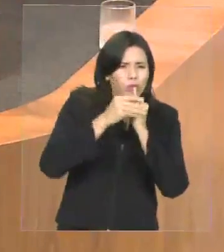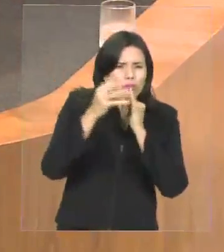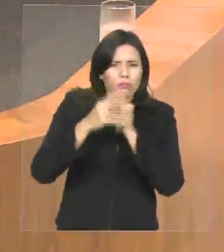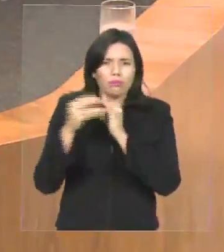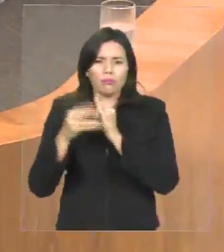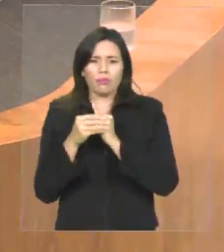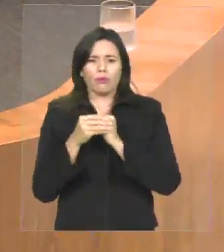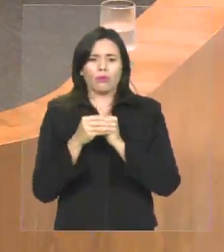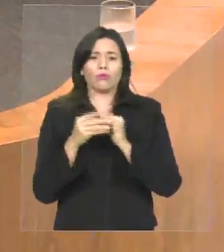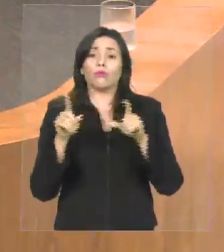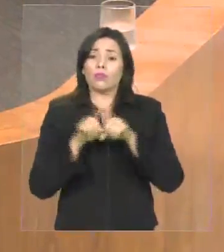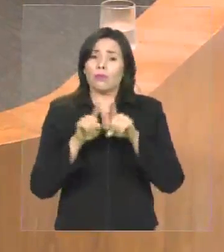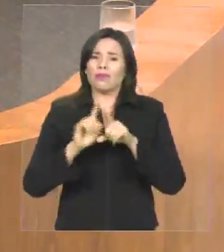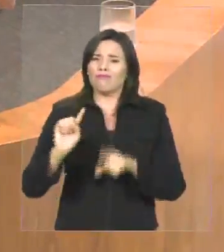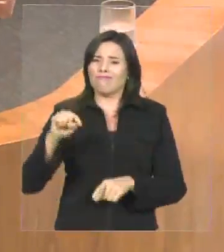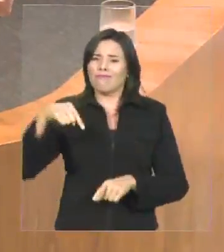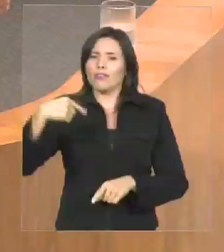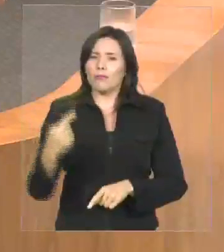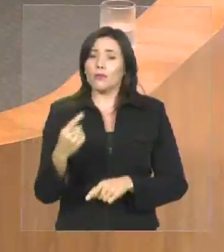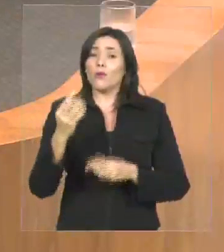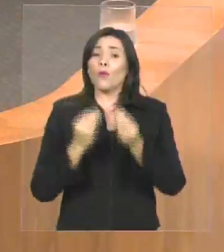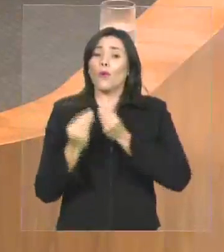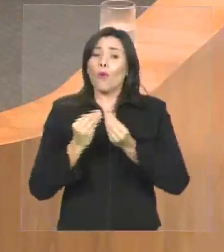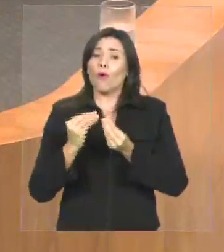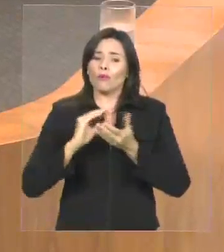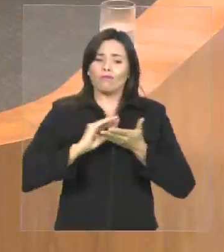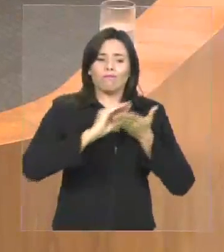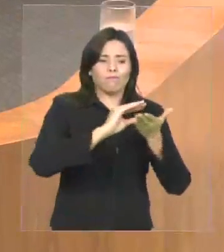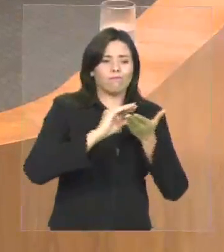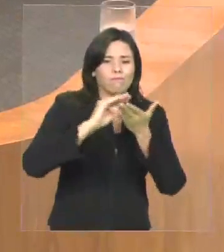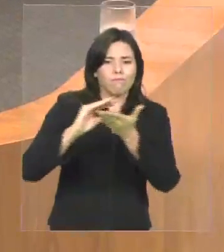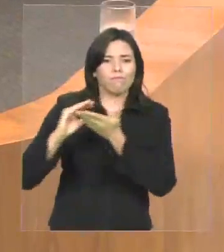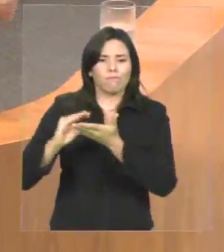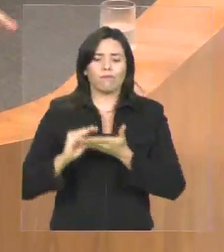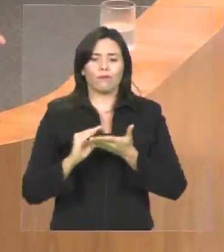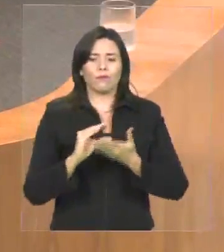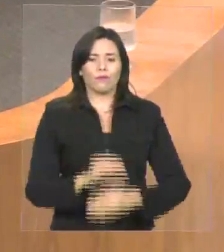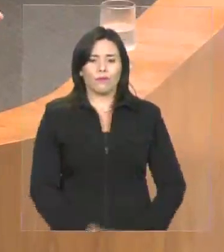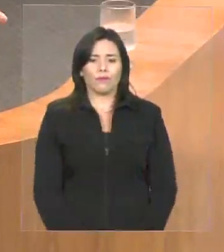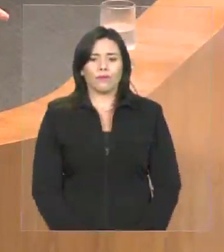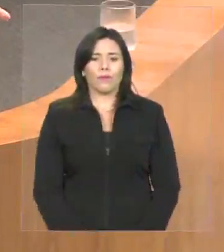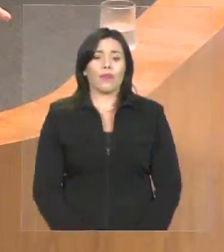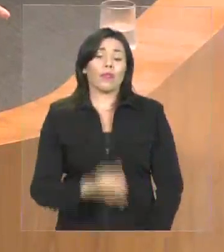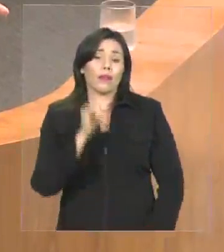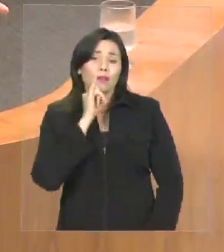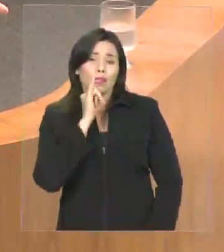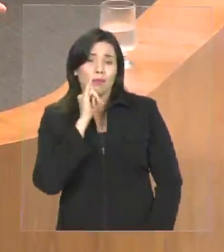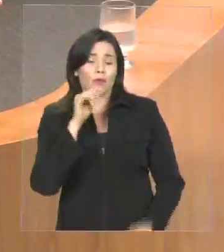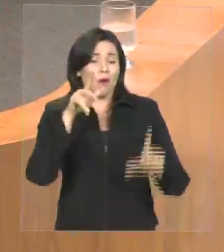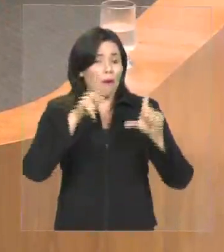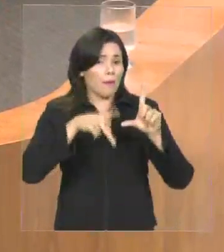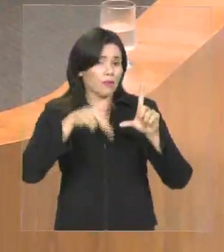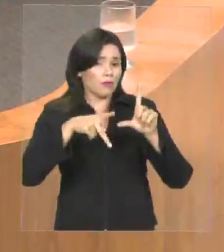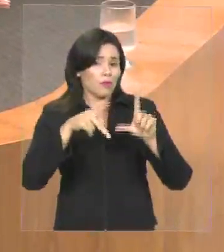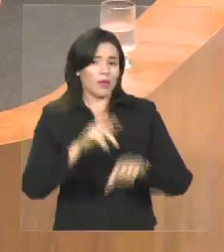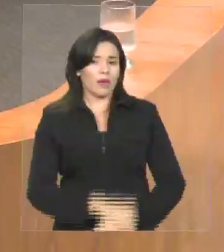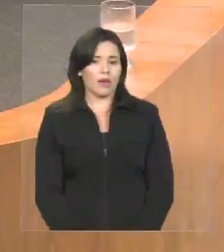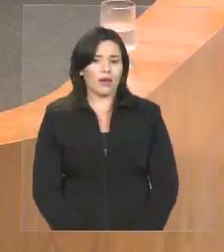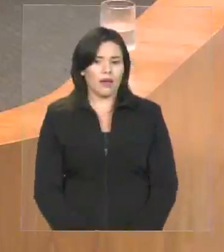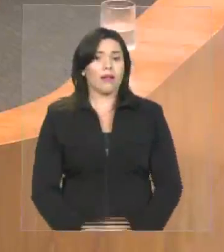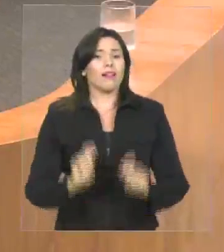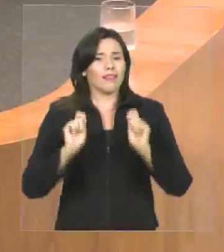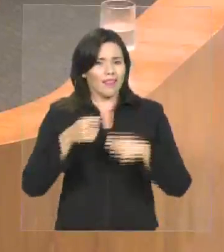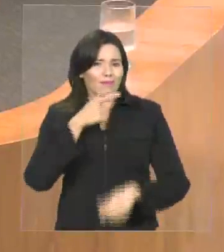já de cara, de imediato, conseguir um aumento de arrecadação para Paço do Lumiar, por exemplo, né? Podemos conseguir esse